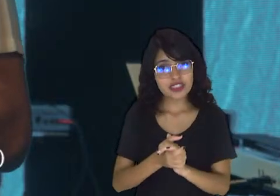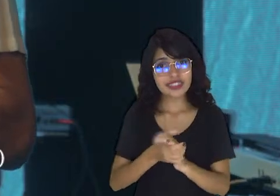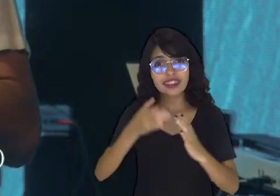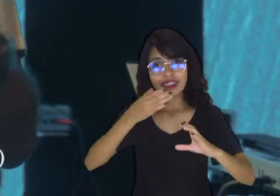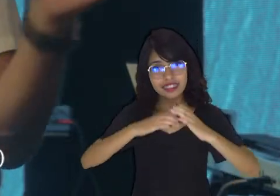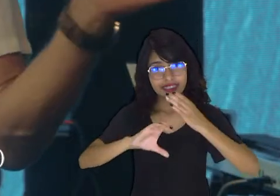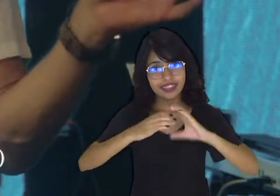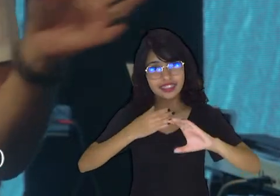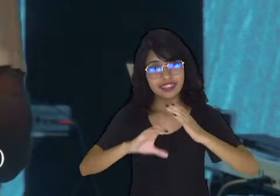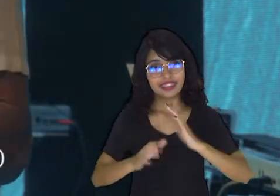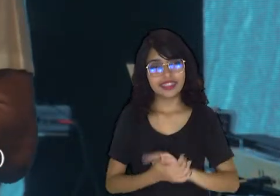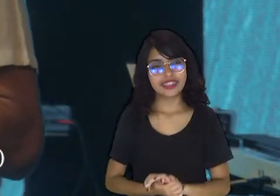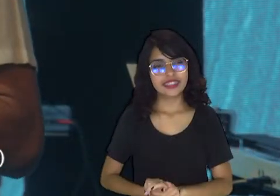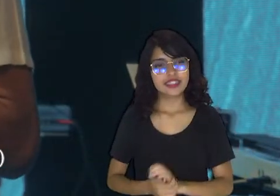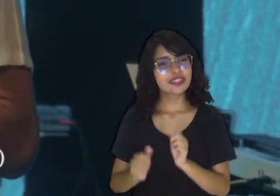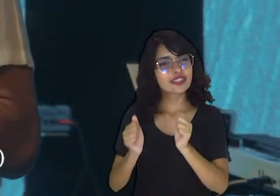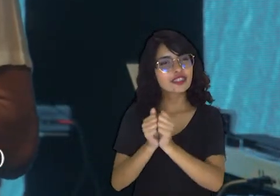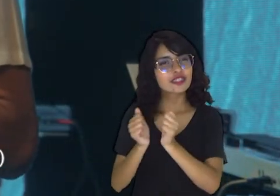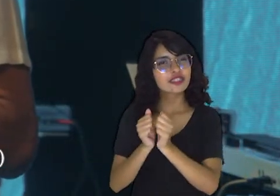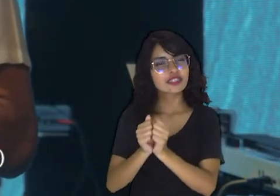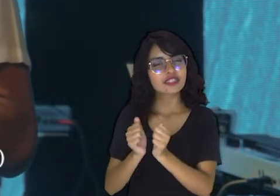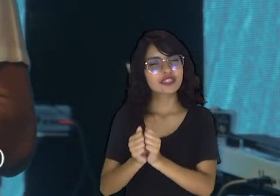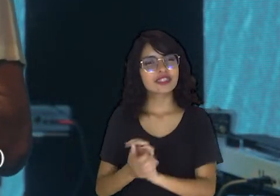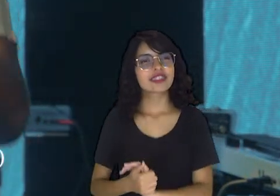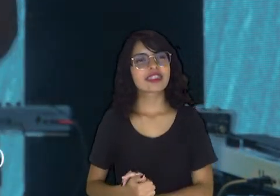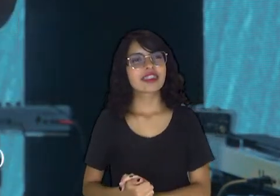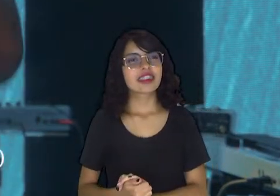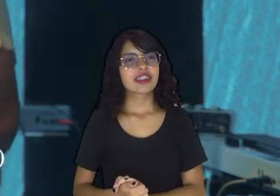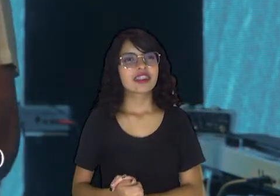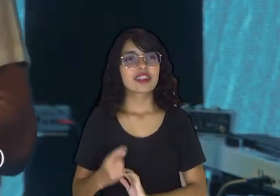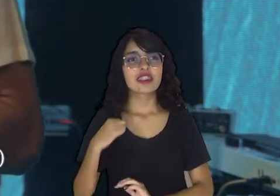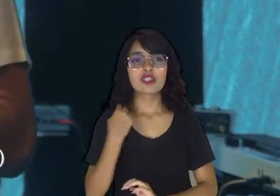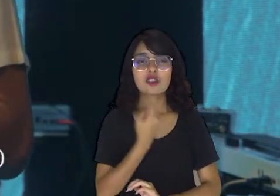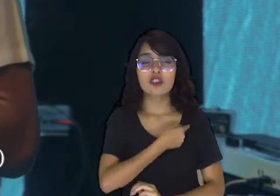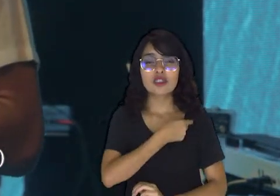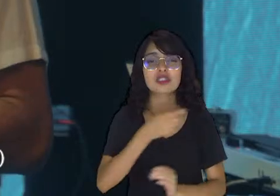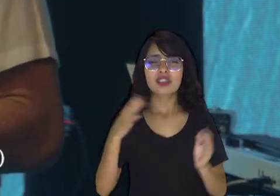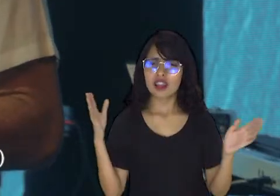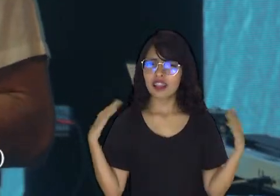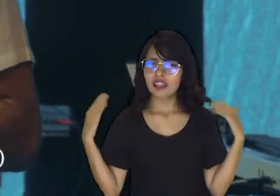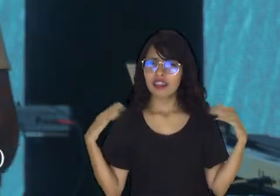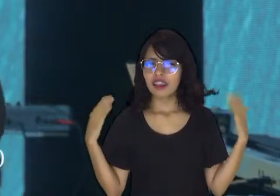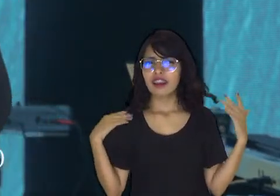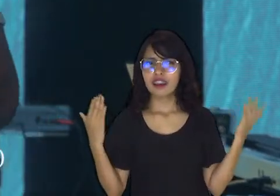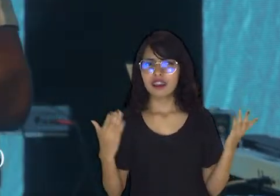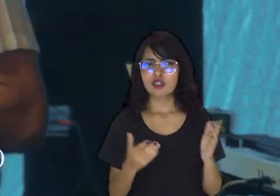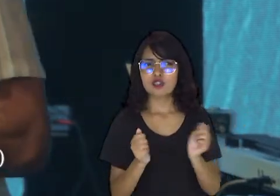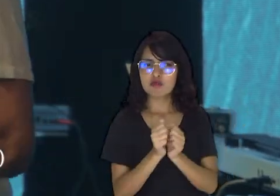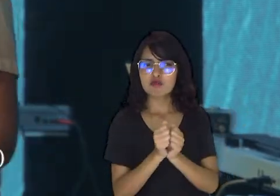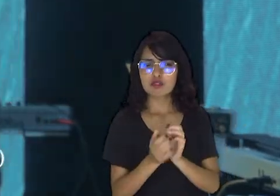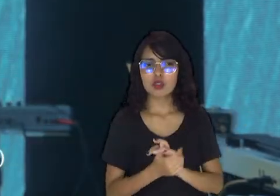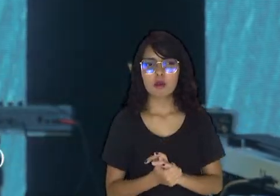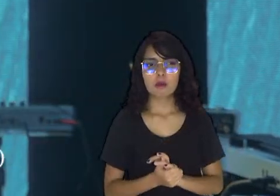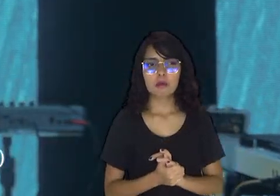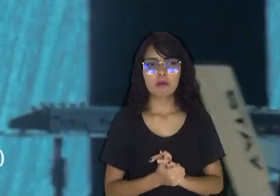Nós estávamos nos alegrando, a Sônia, A Sônia disse